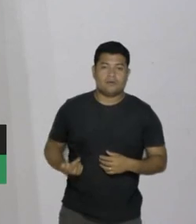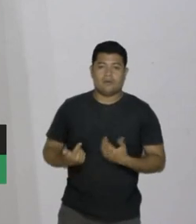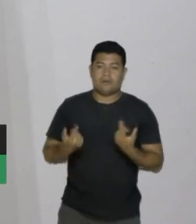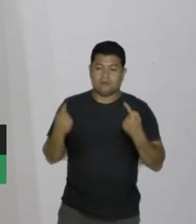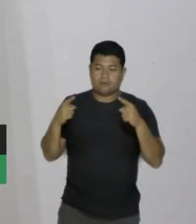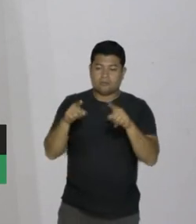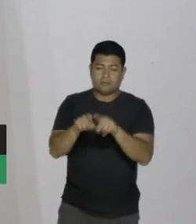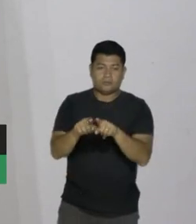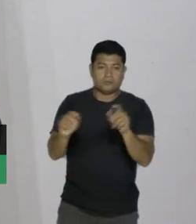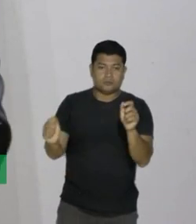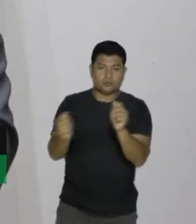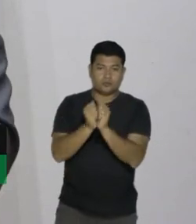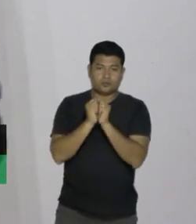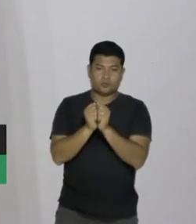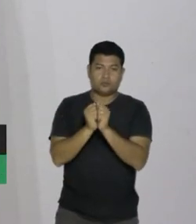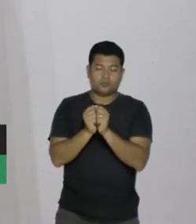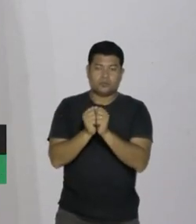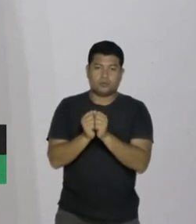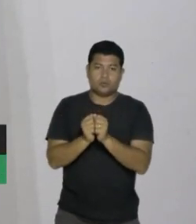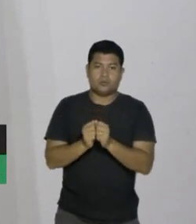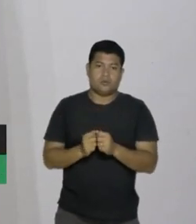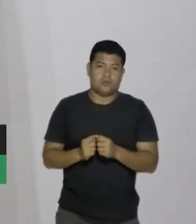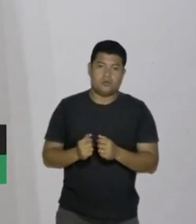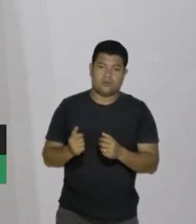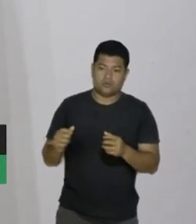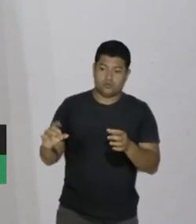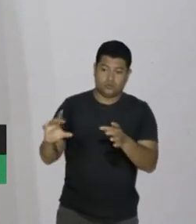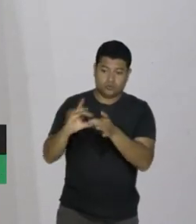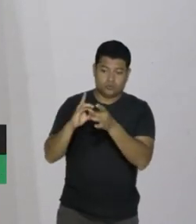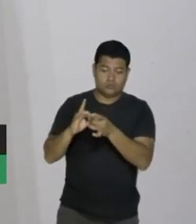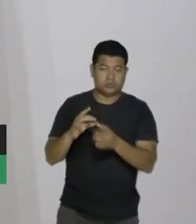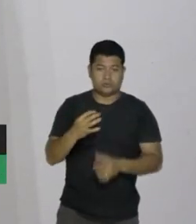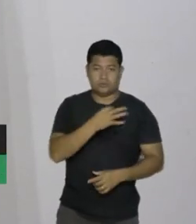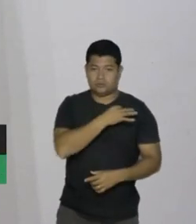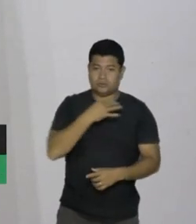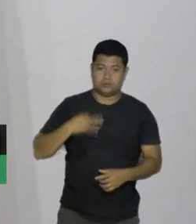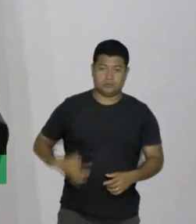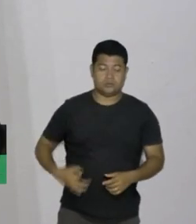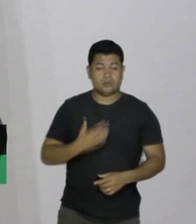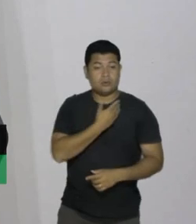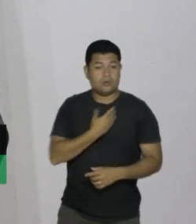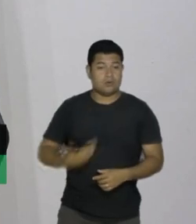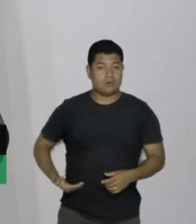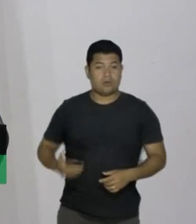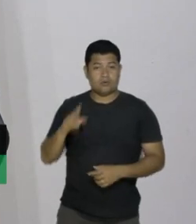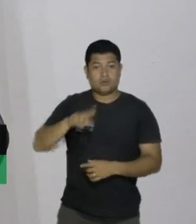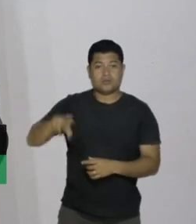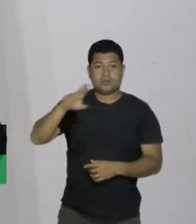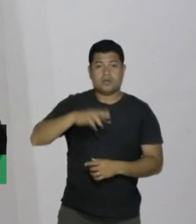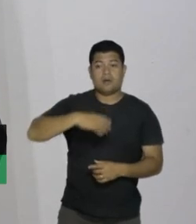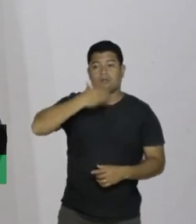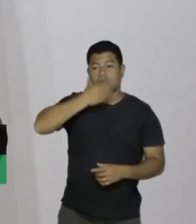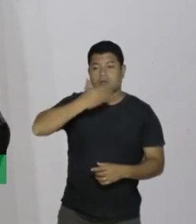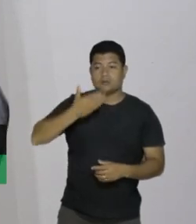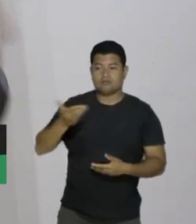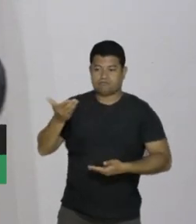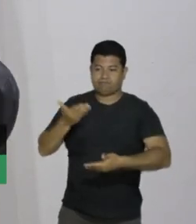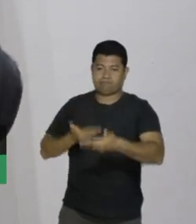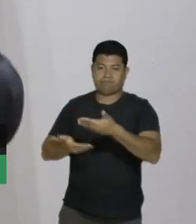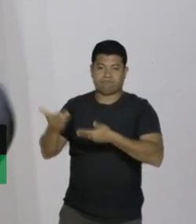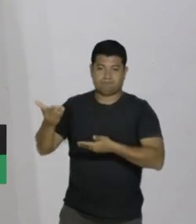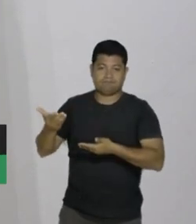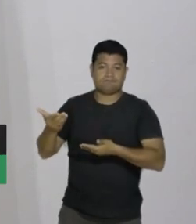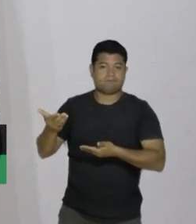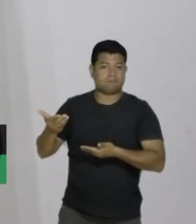parceria com o governo da China e utilizando a nossa maçã como moeda de troca para